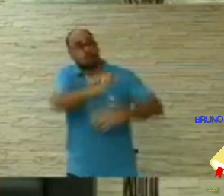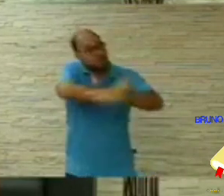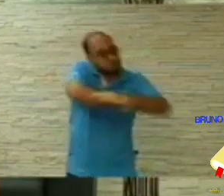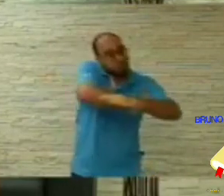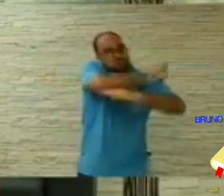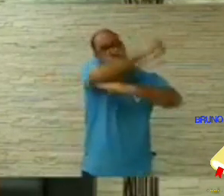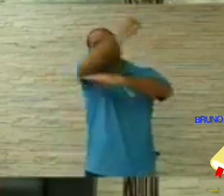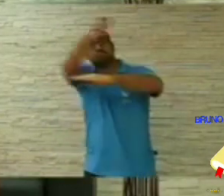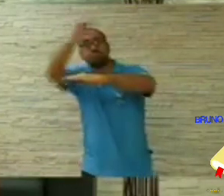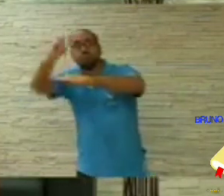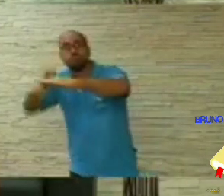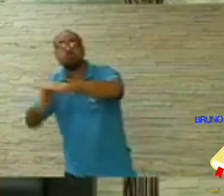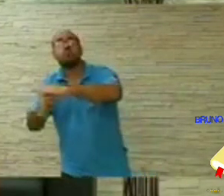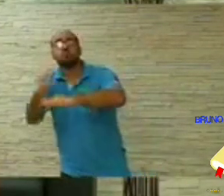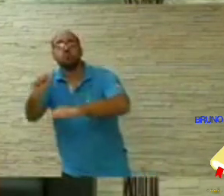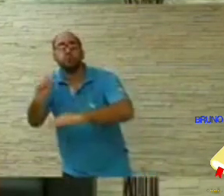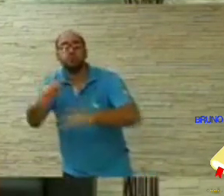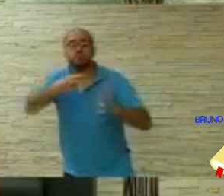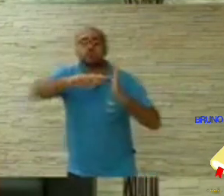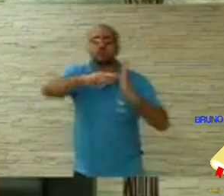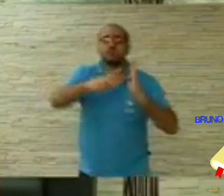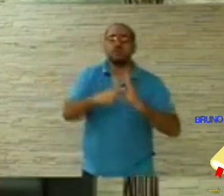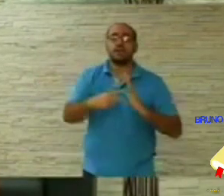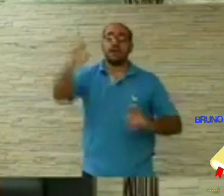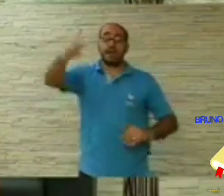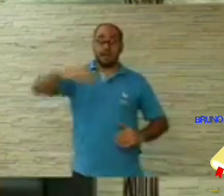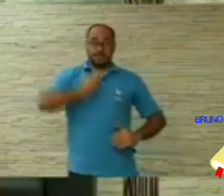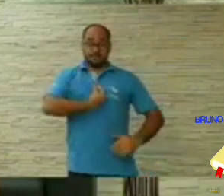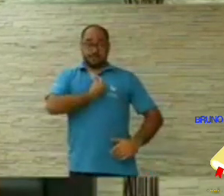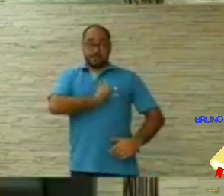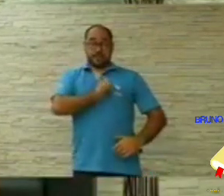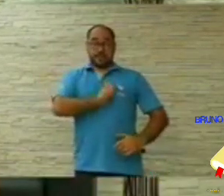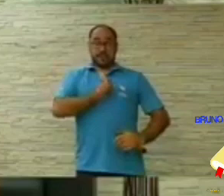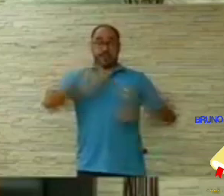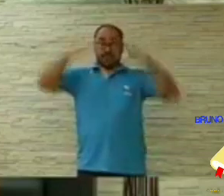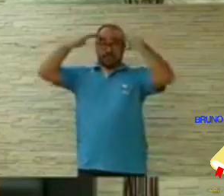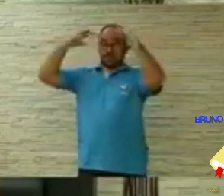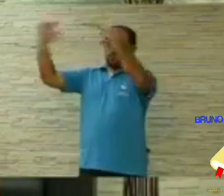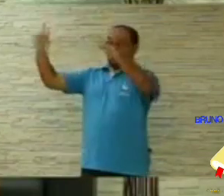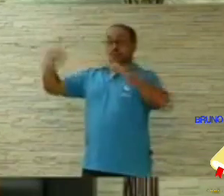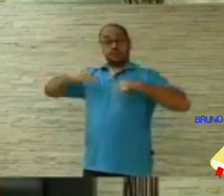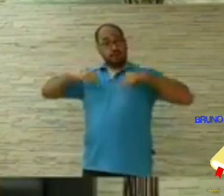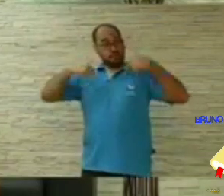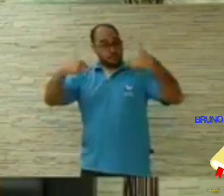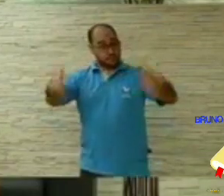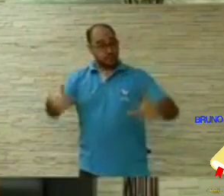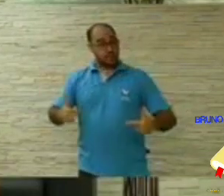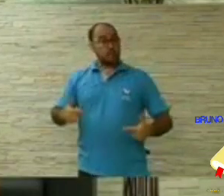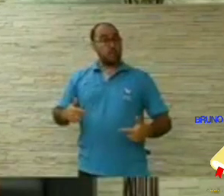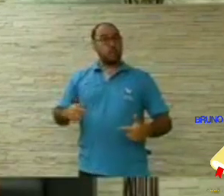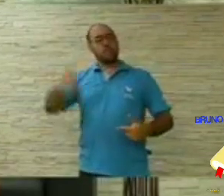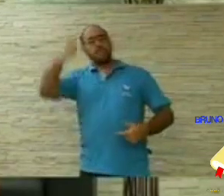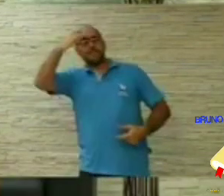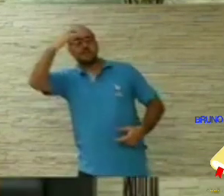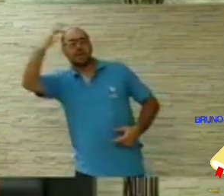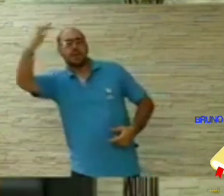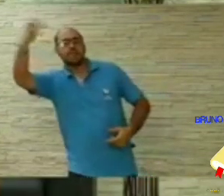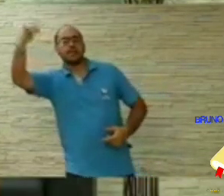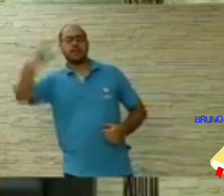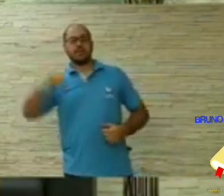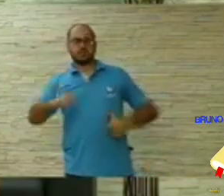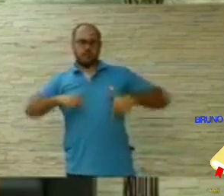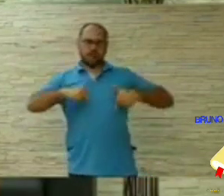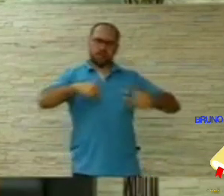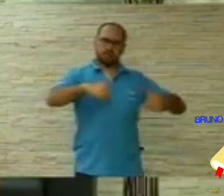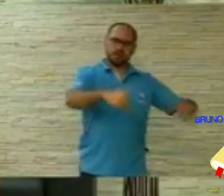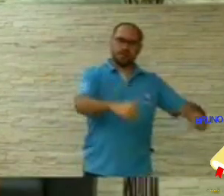você deve entoar com a sua vida, com as suas atitudes, com o seu pensamento. Você